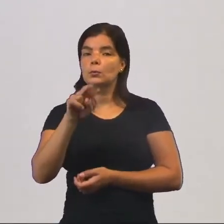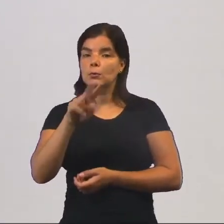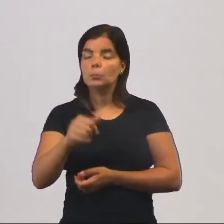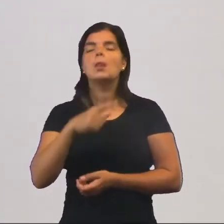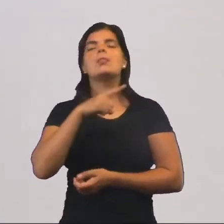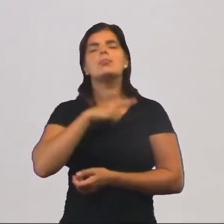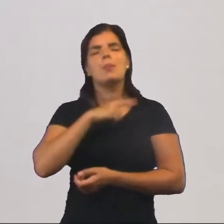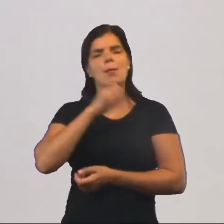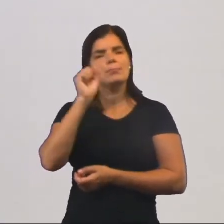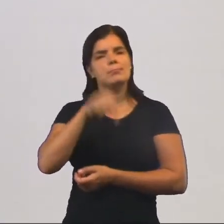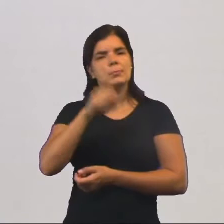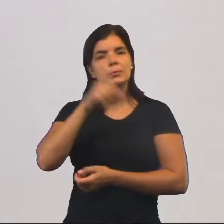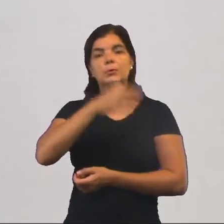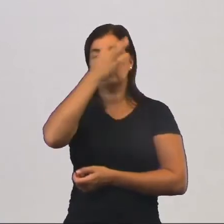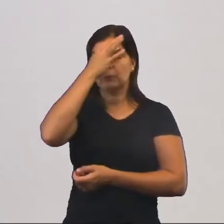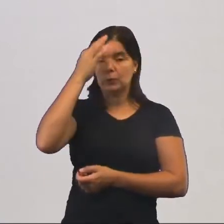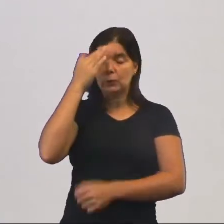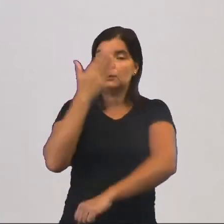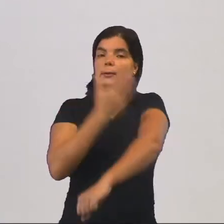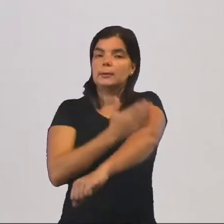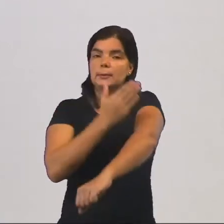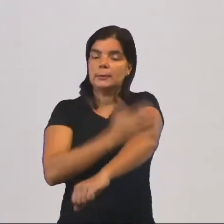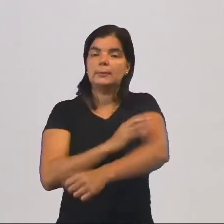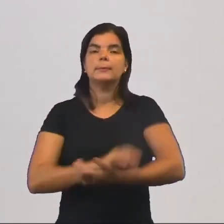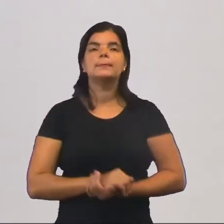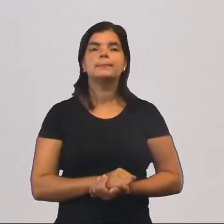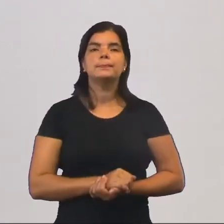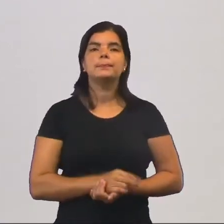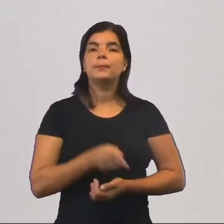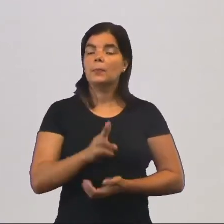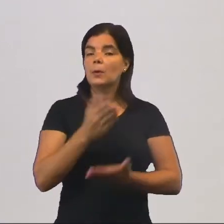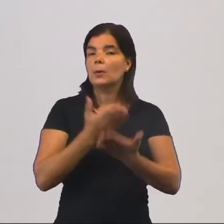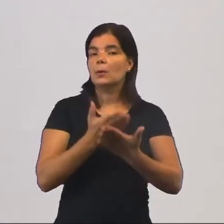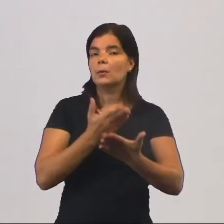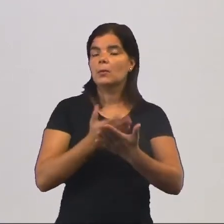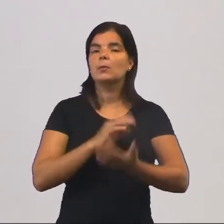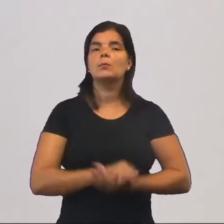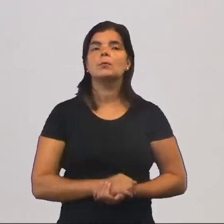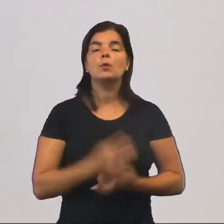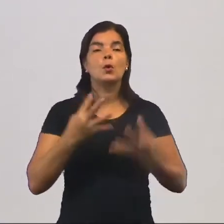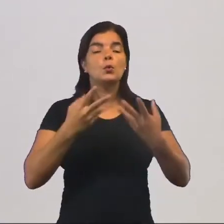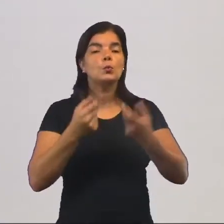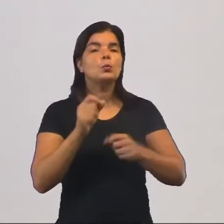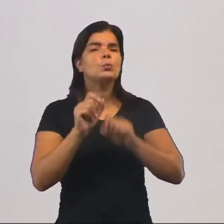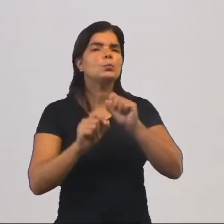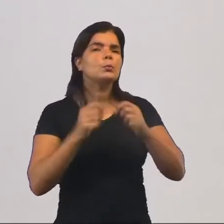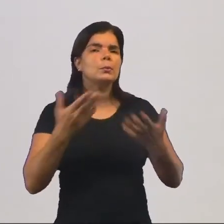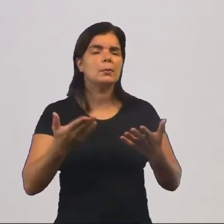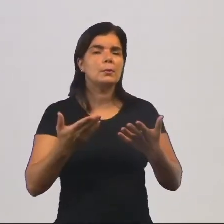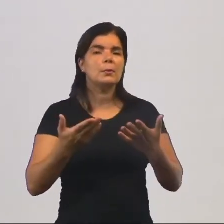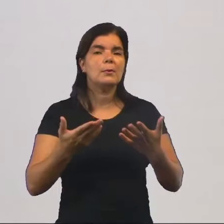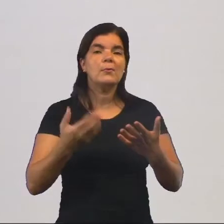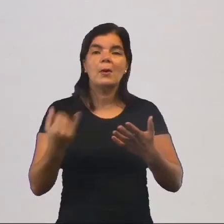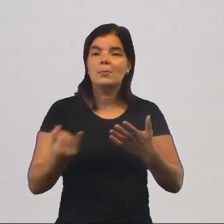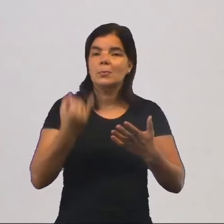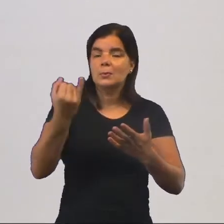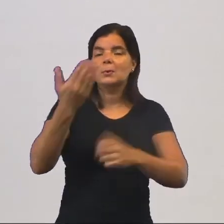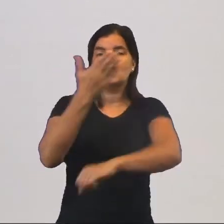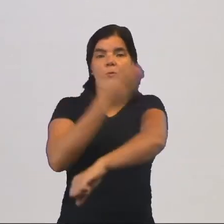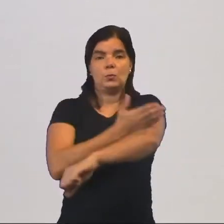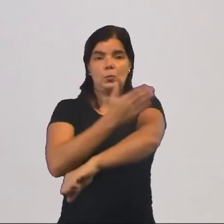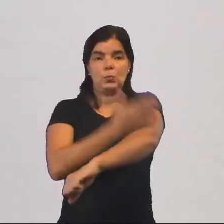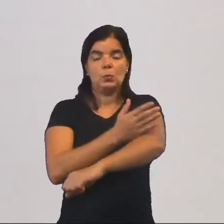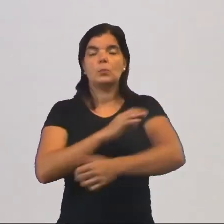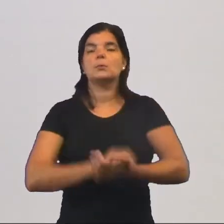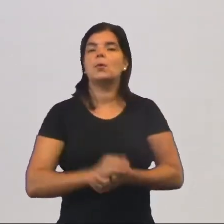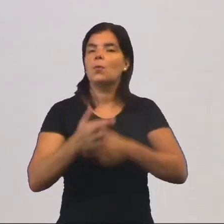sim filósofos na Idade Média. Continuando a aula, tudo isso é o que enriqueceu a Idade Média.